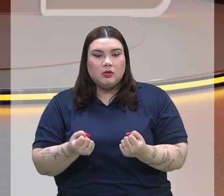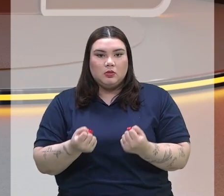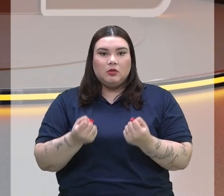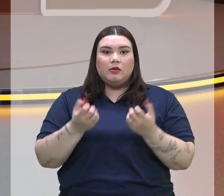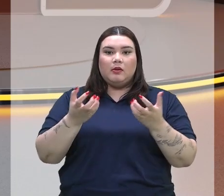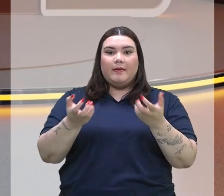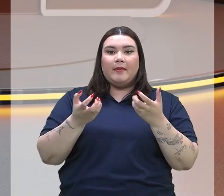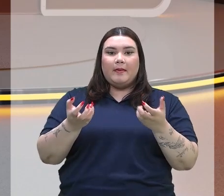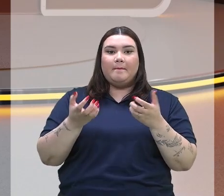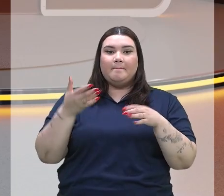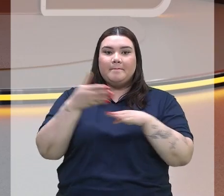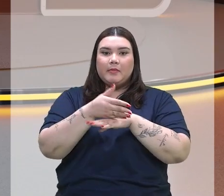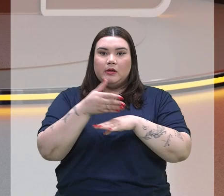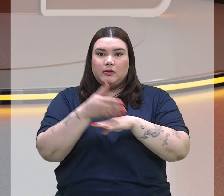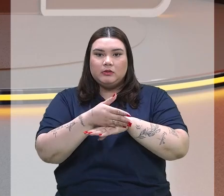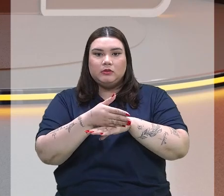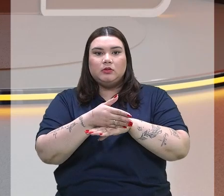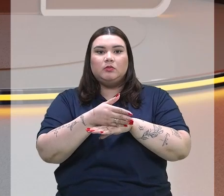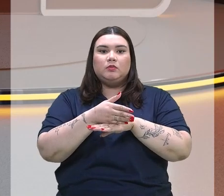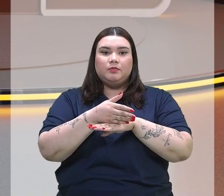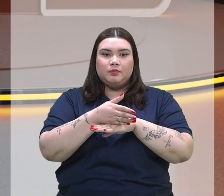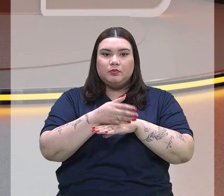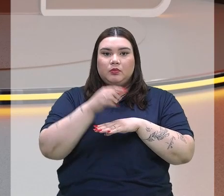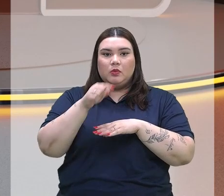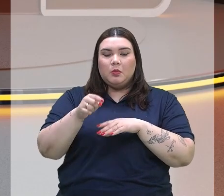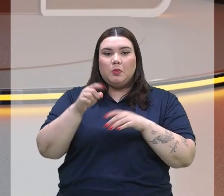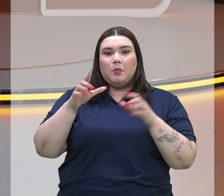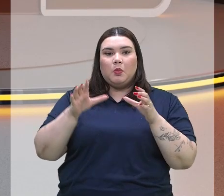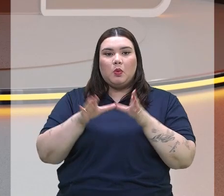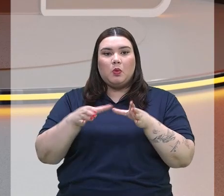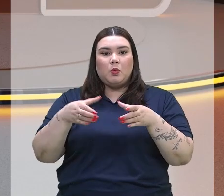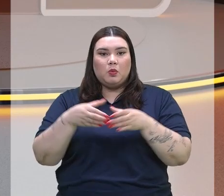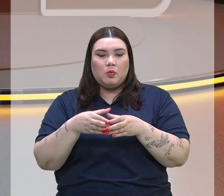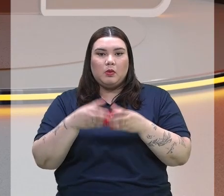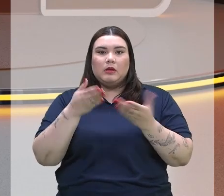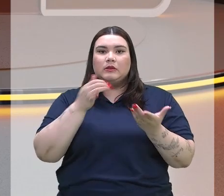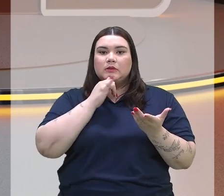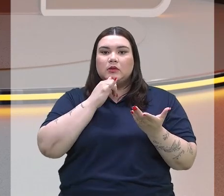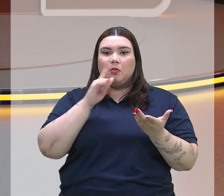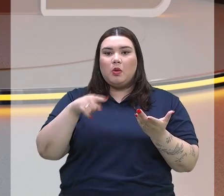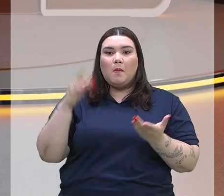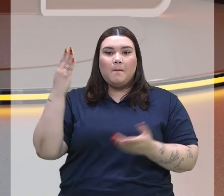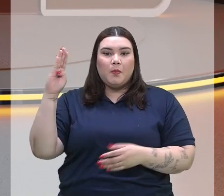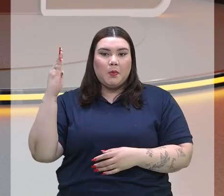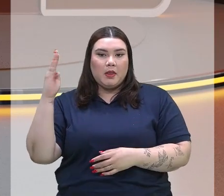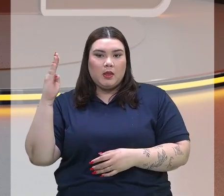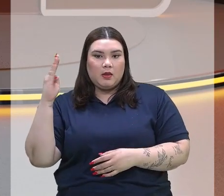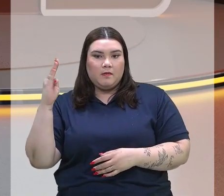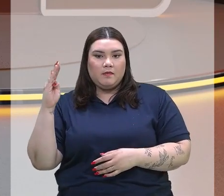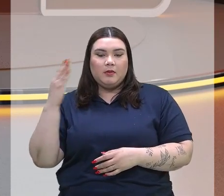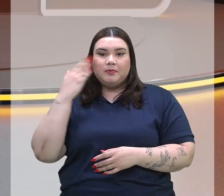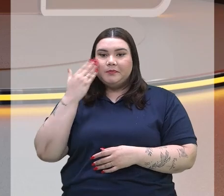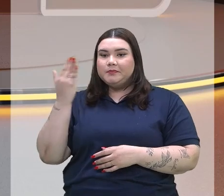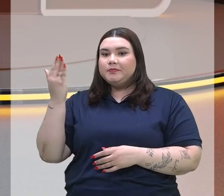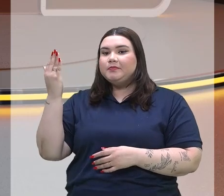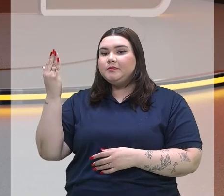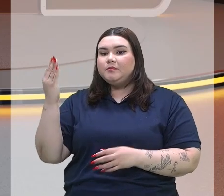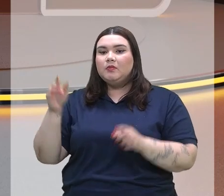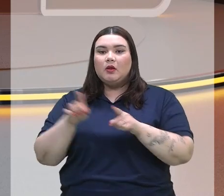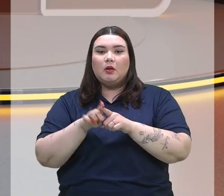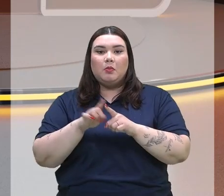querendo participar aí, né, aderindo já ao Mercosul, como a Bolívia, além de países aí que podem ser